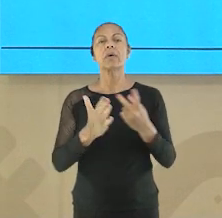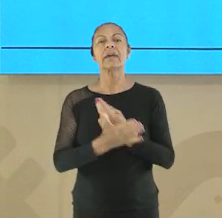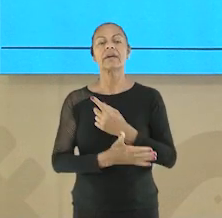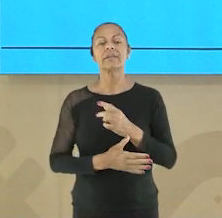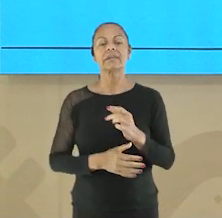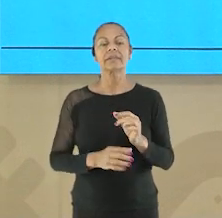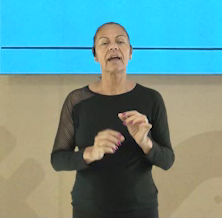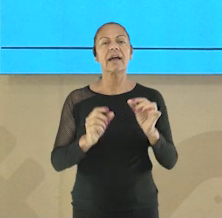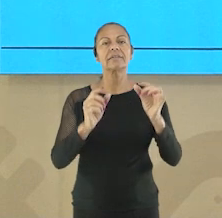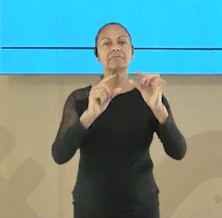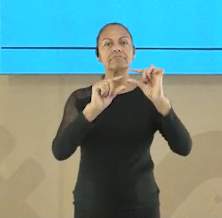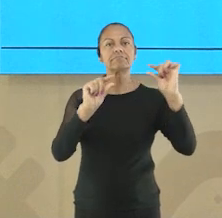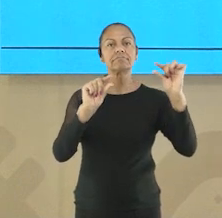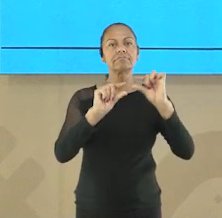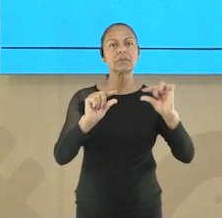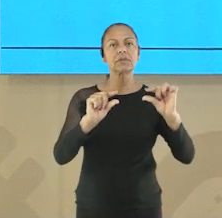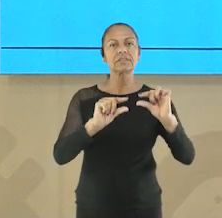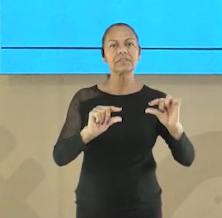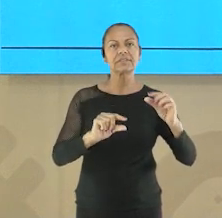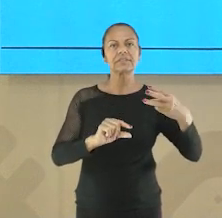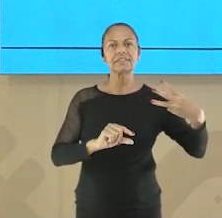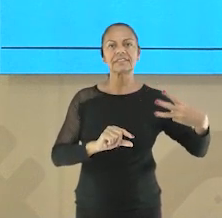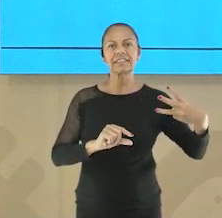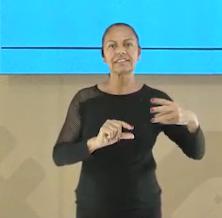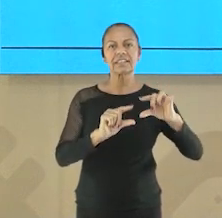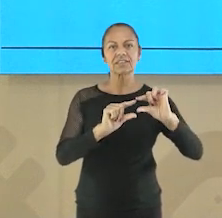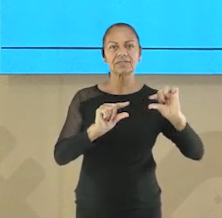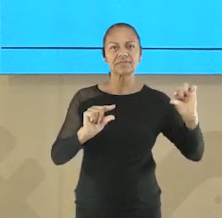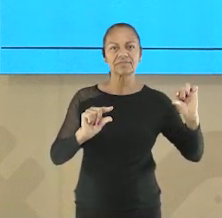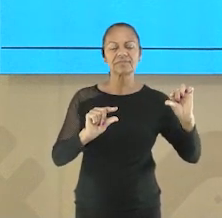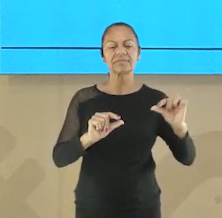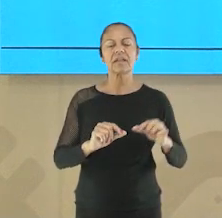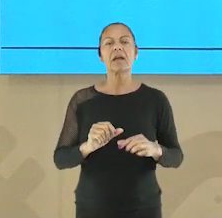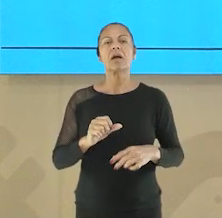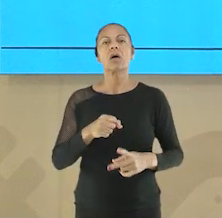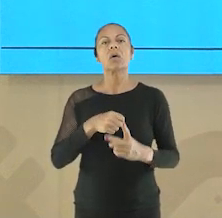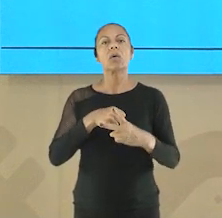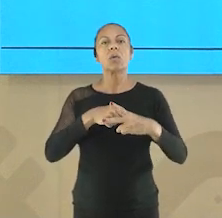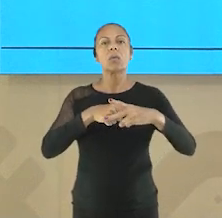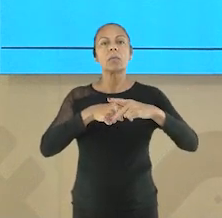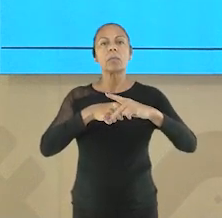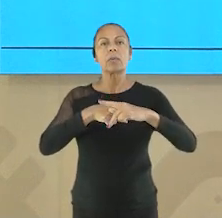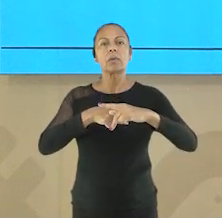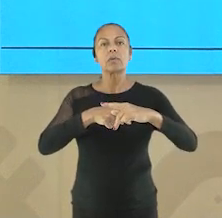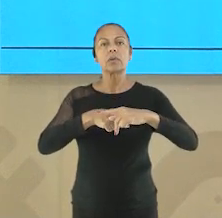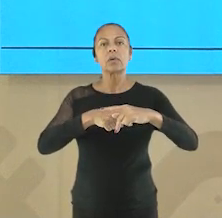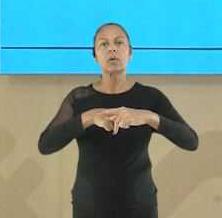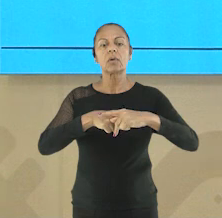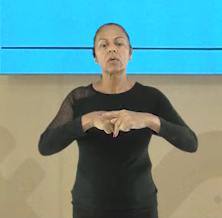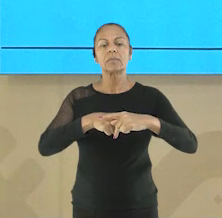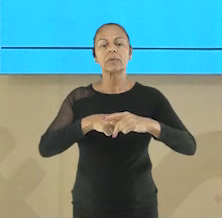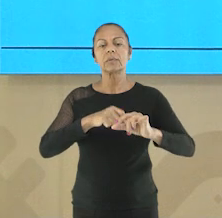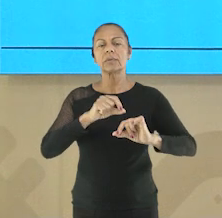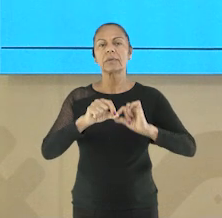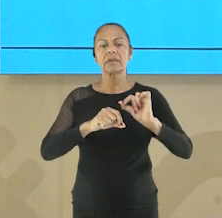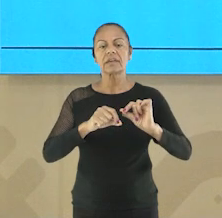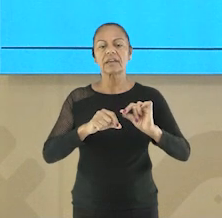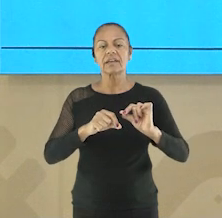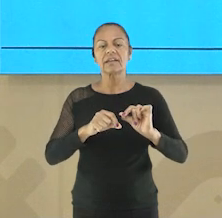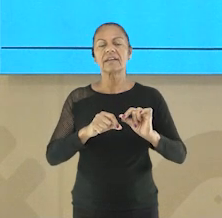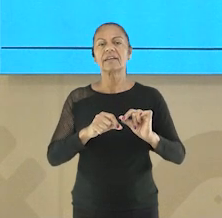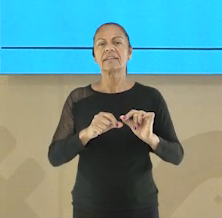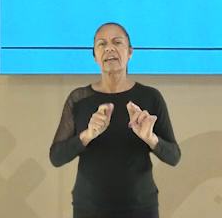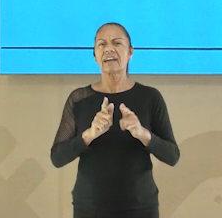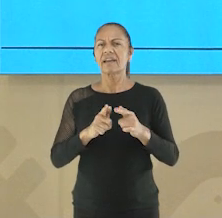está aqui no terceiro verso, no verso 3, ok? O pronome está fora da